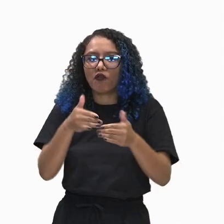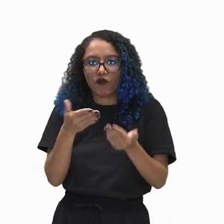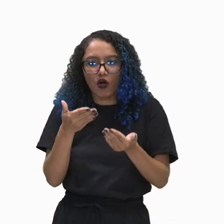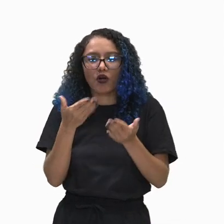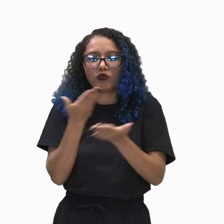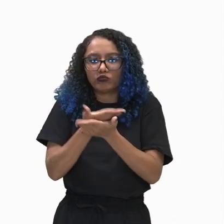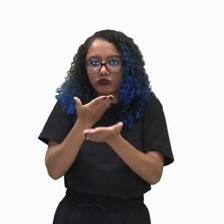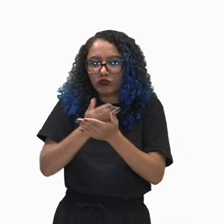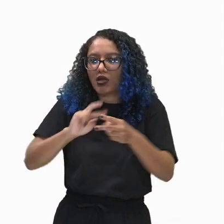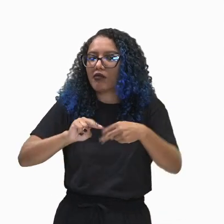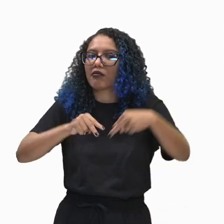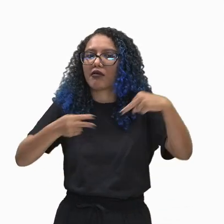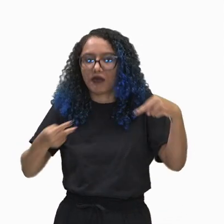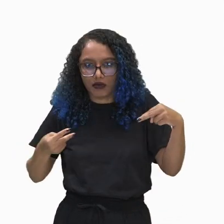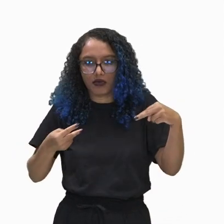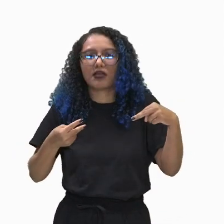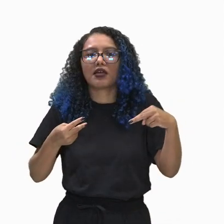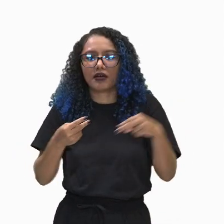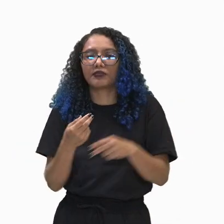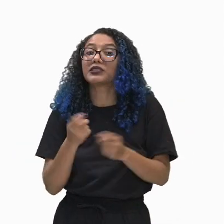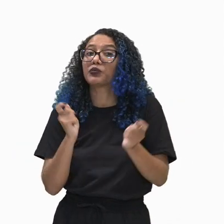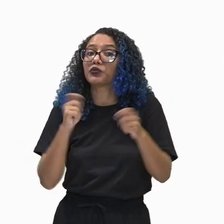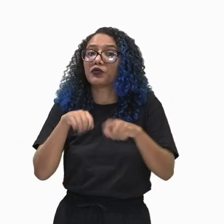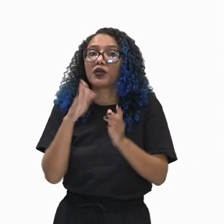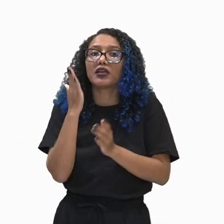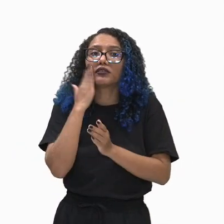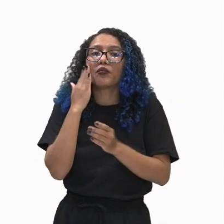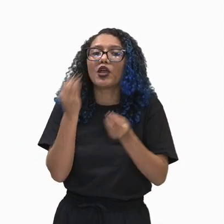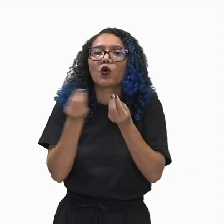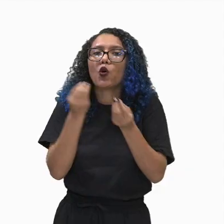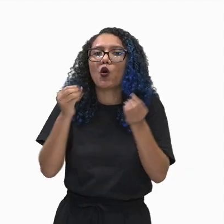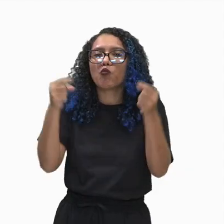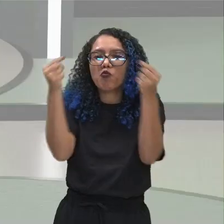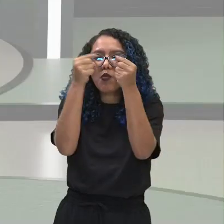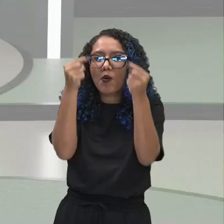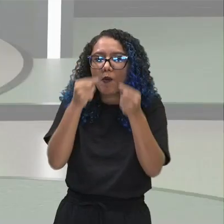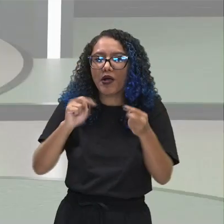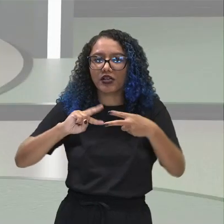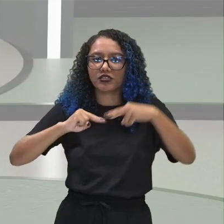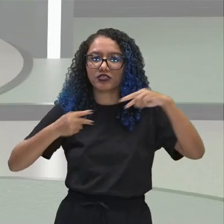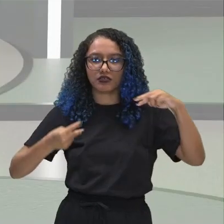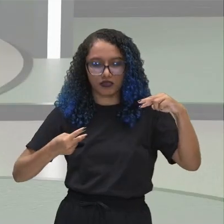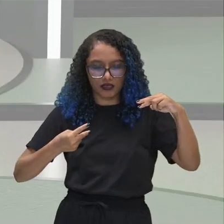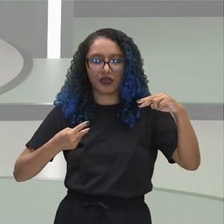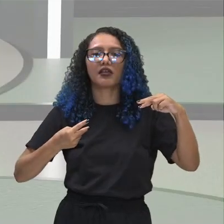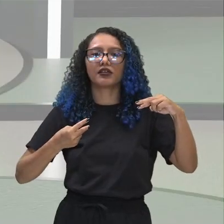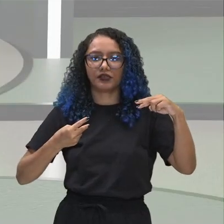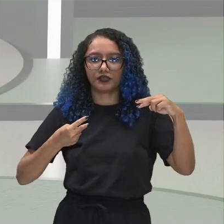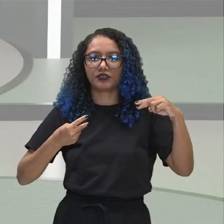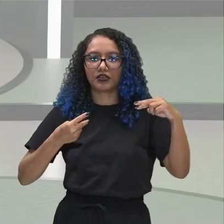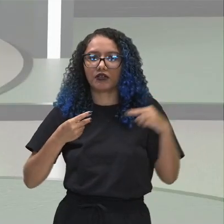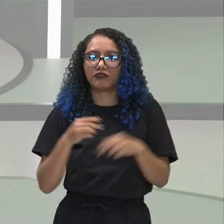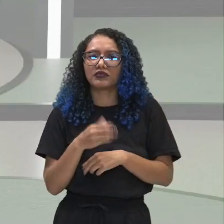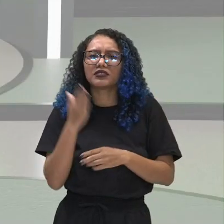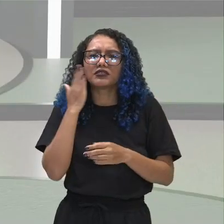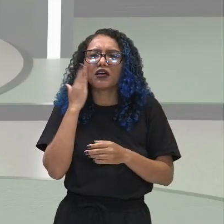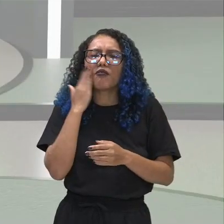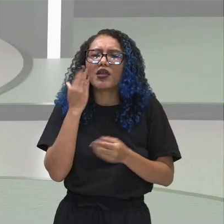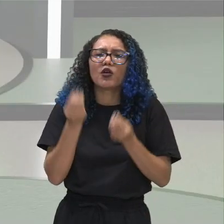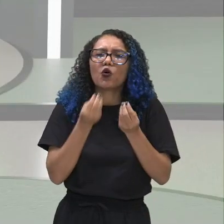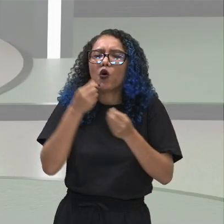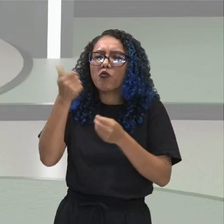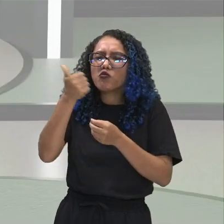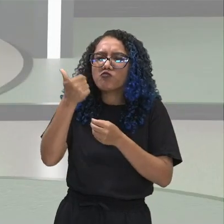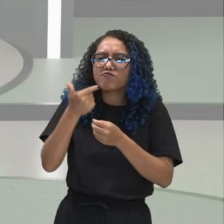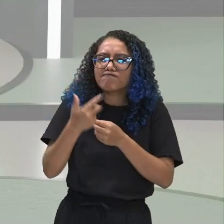DNA, possibilitando essa decifração da informação genética, né? O ato de decifrar é